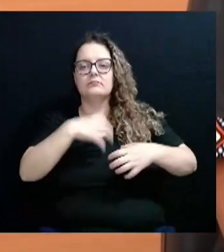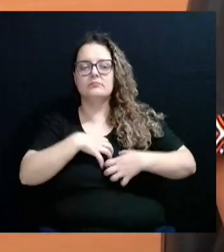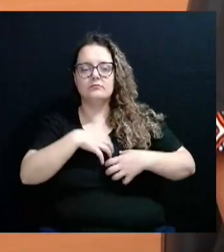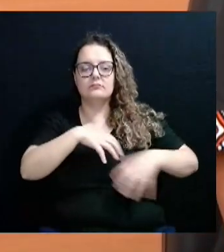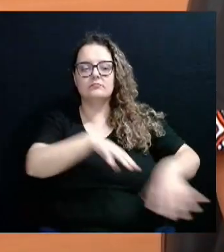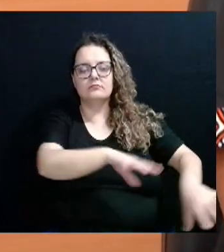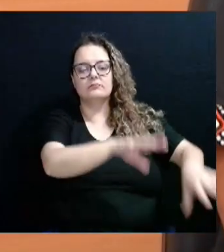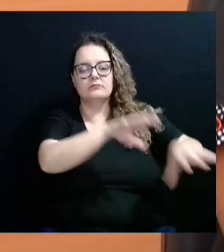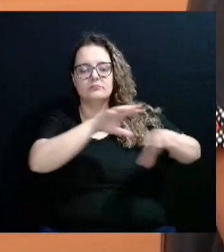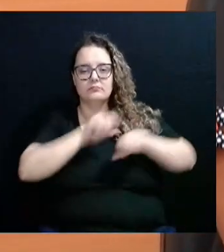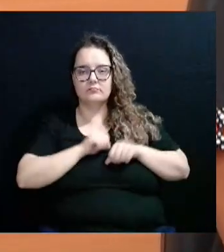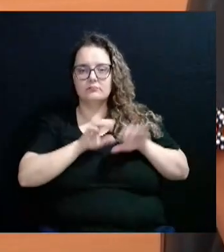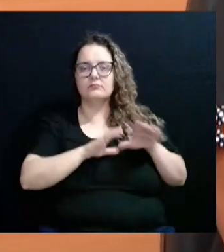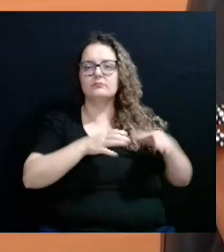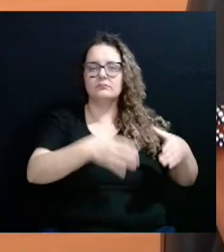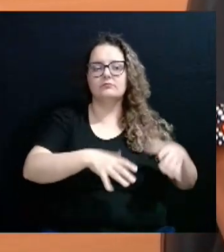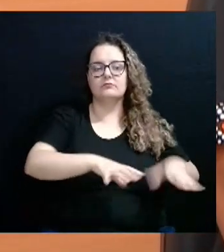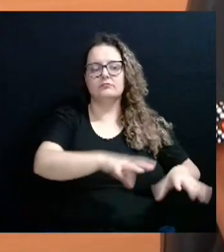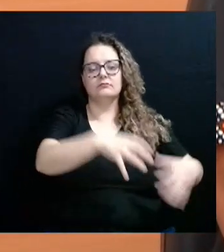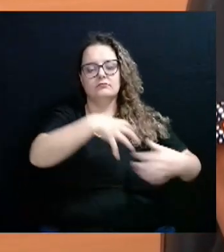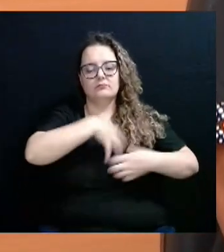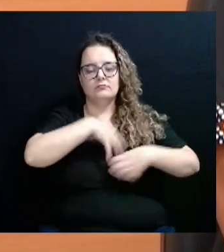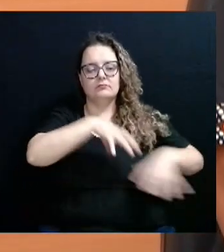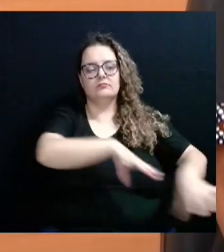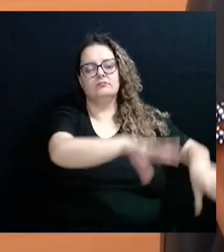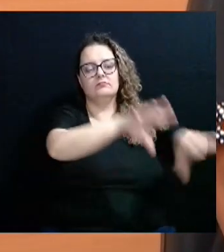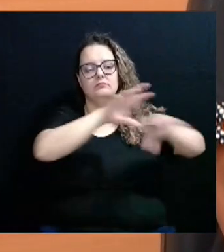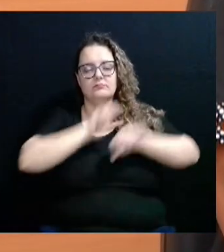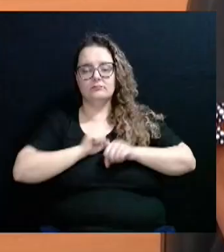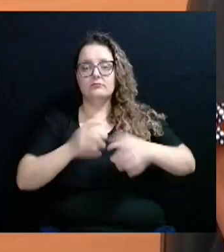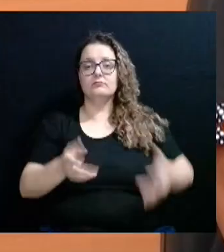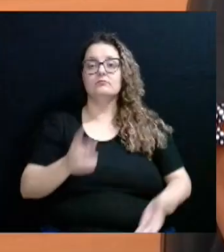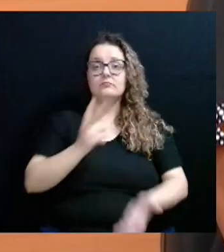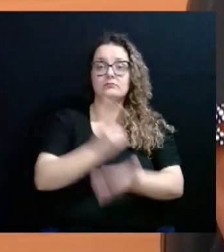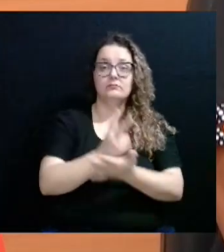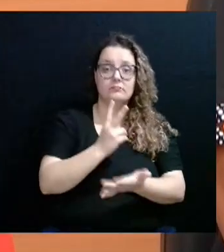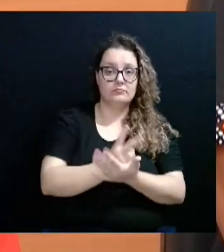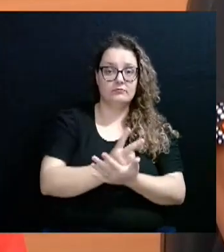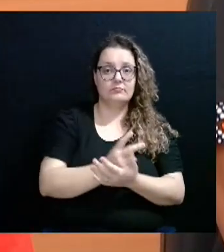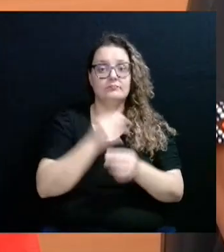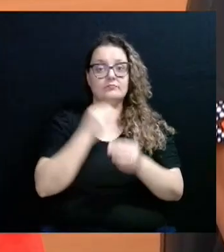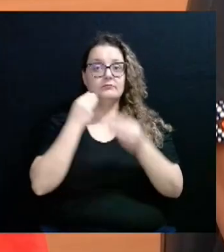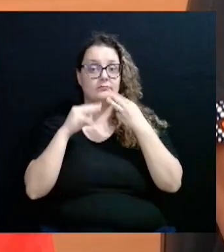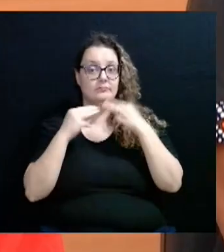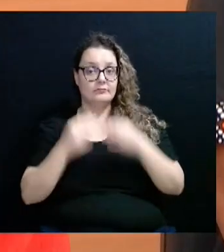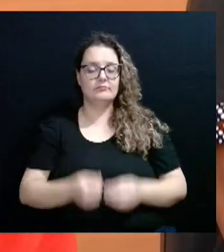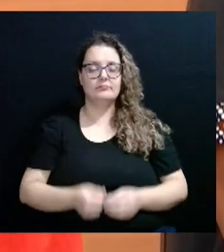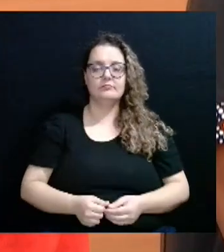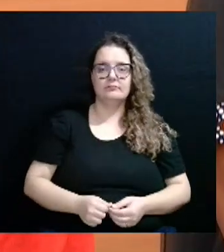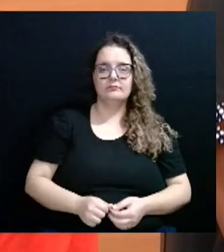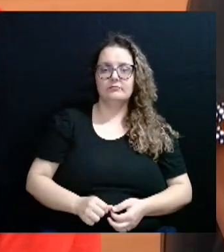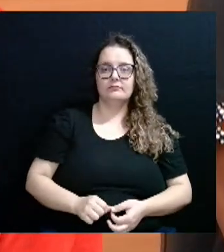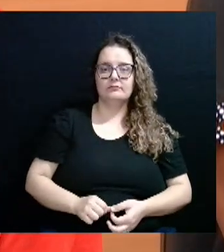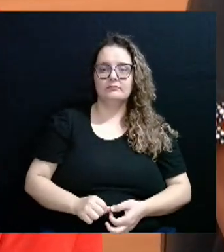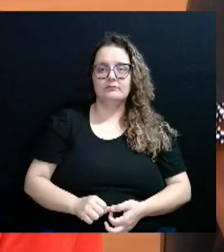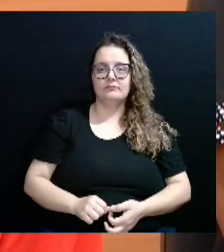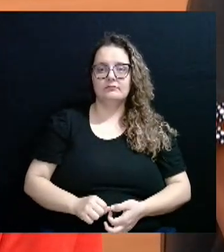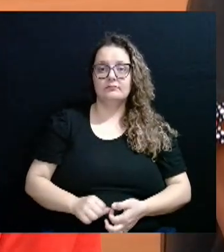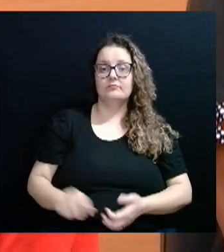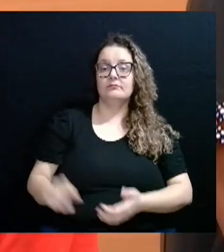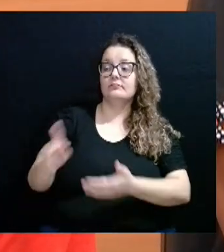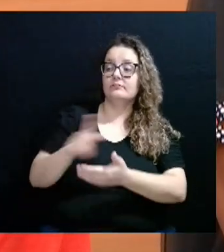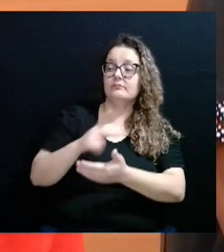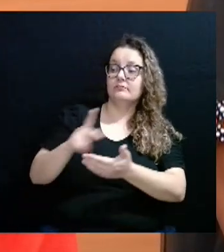comunidade, estavam sempre os músicos, os poetas.